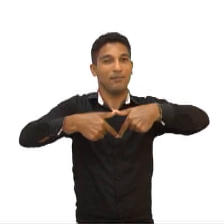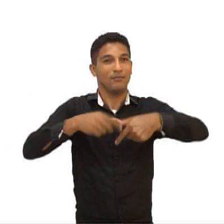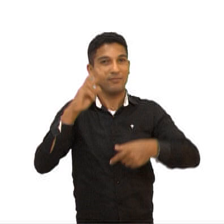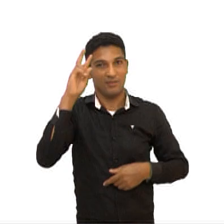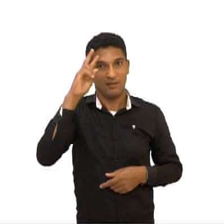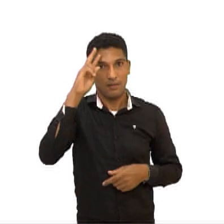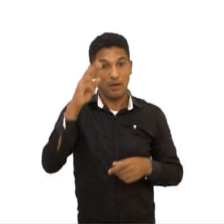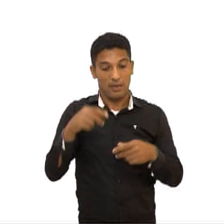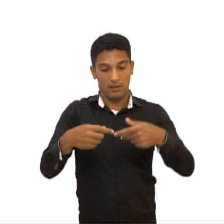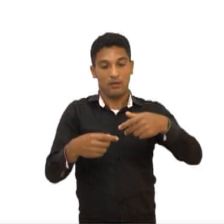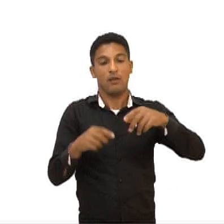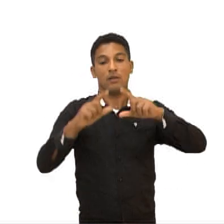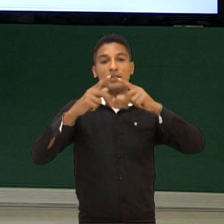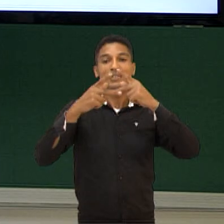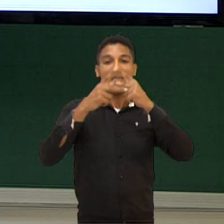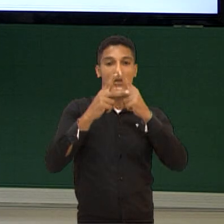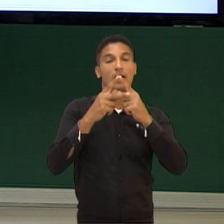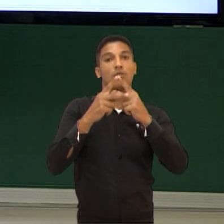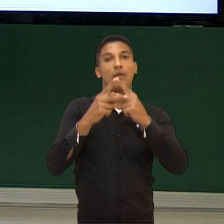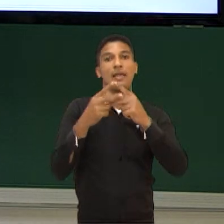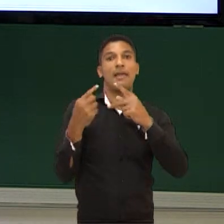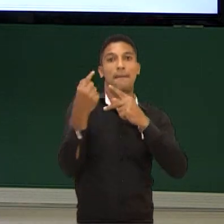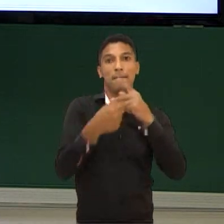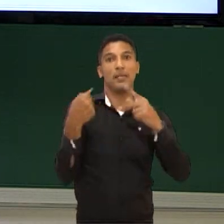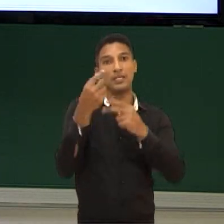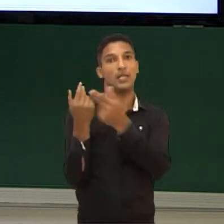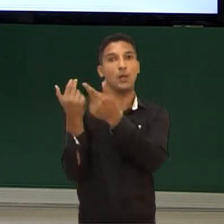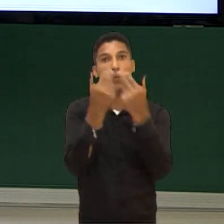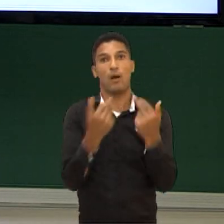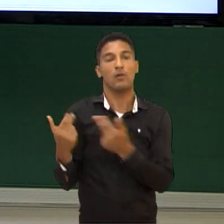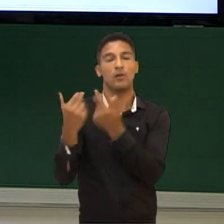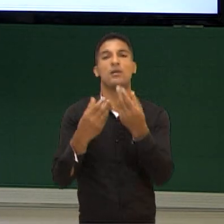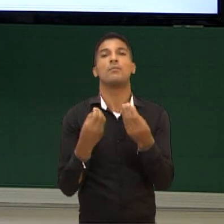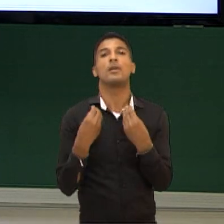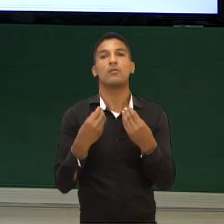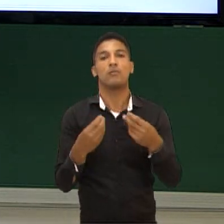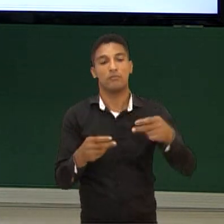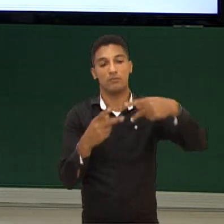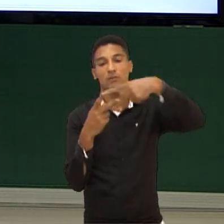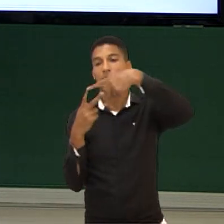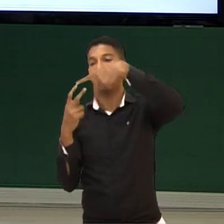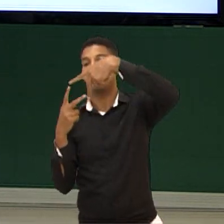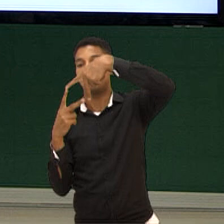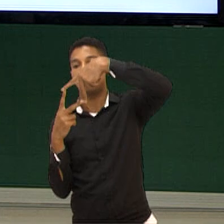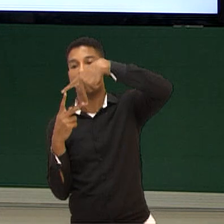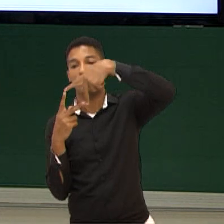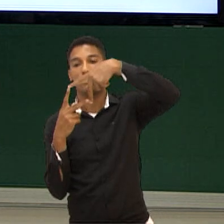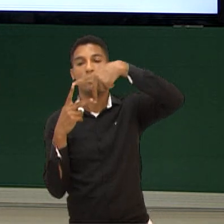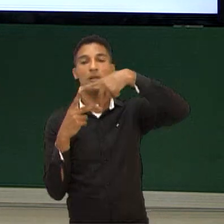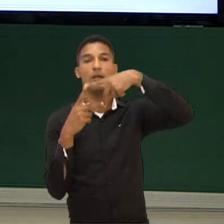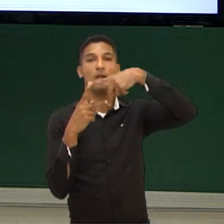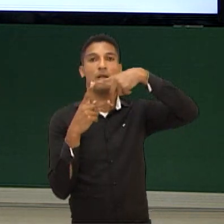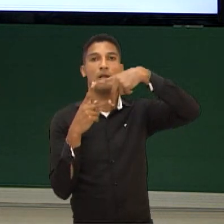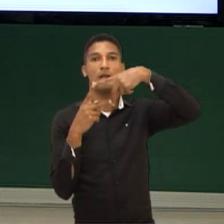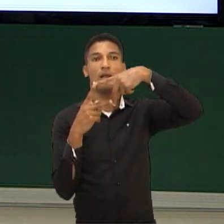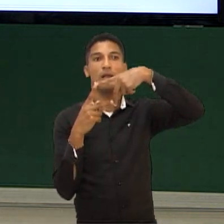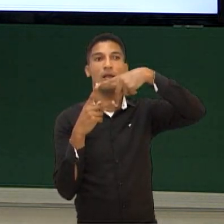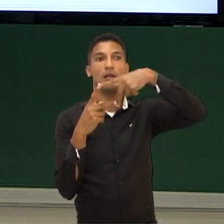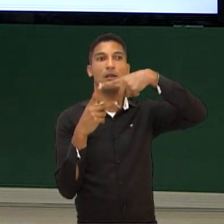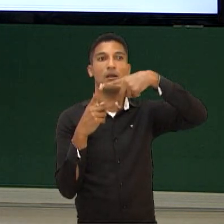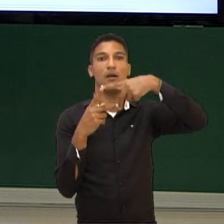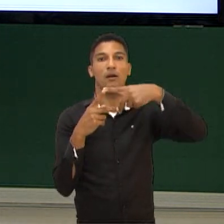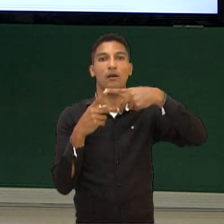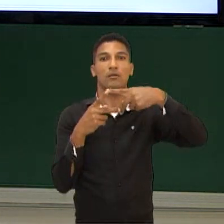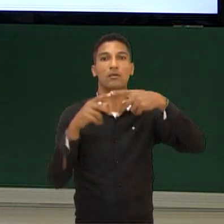ser quadrado, né, gente, tem que ter todos os lados iguais e os ângulos iguais. Eu quero saber qual que é o valor